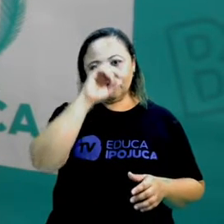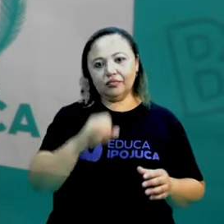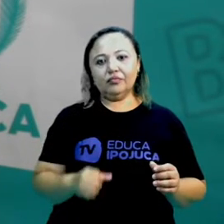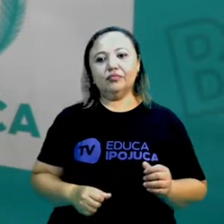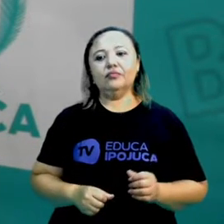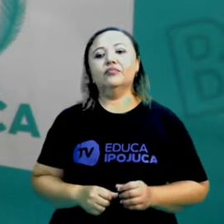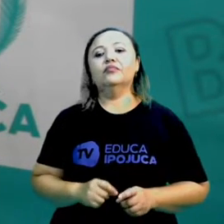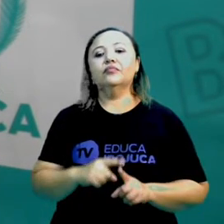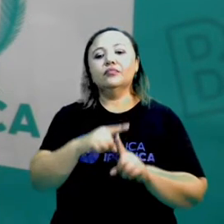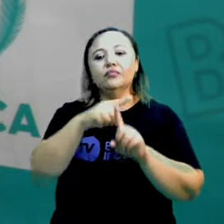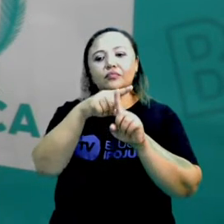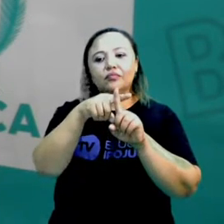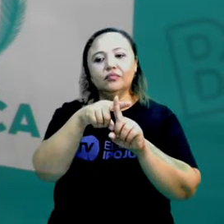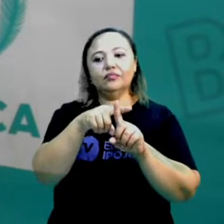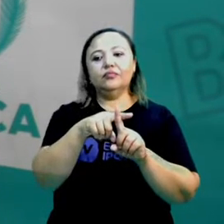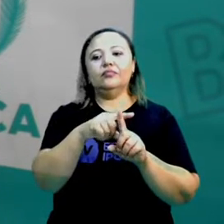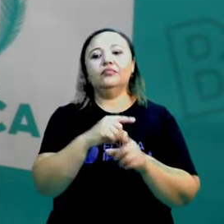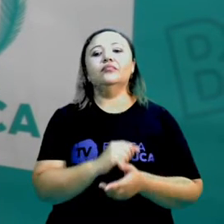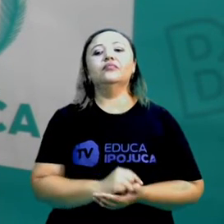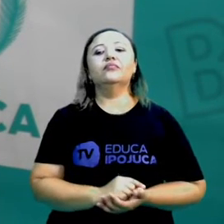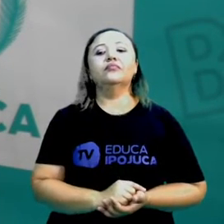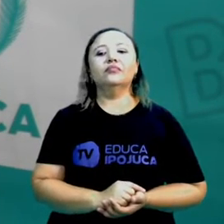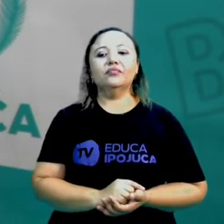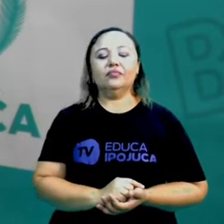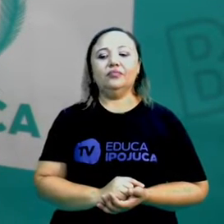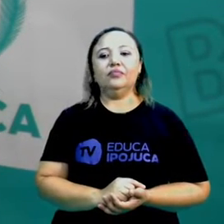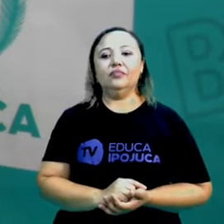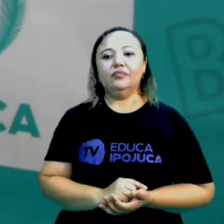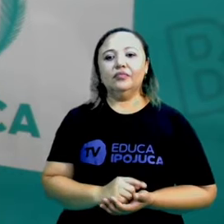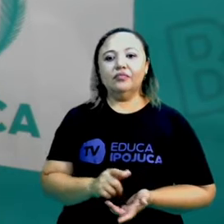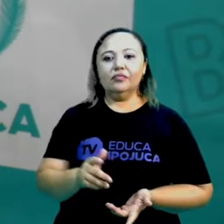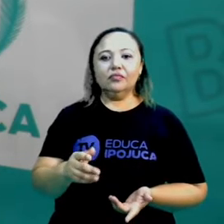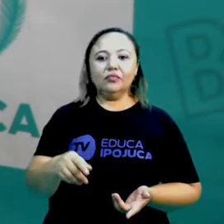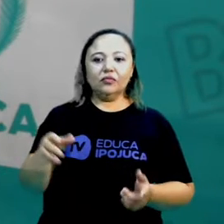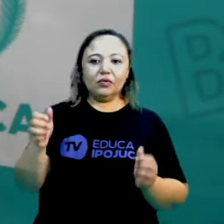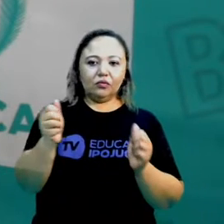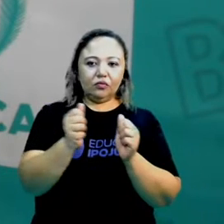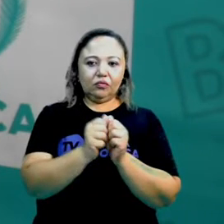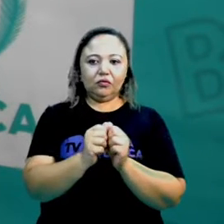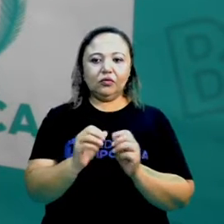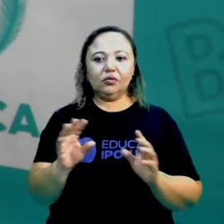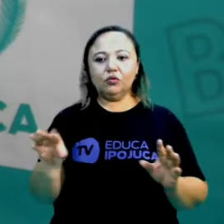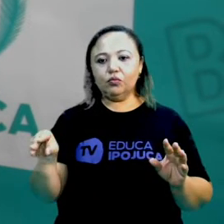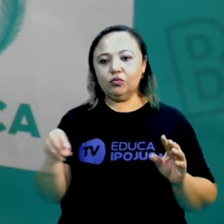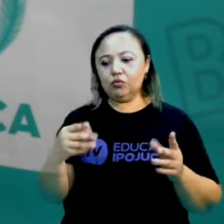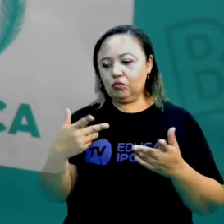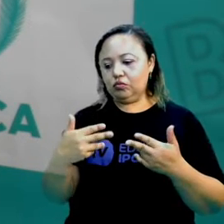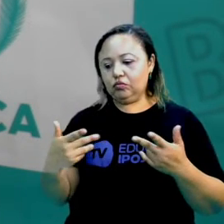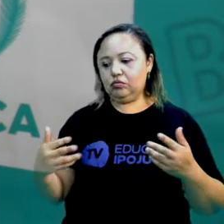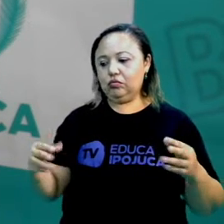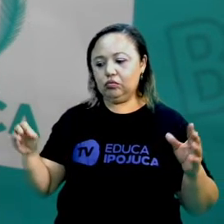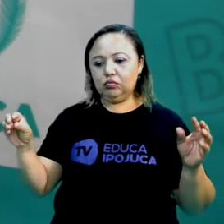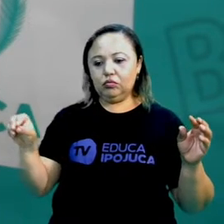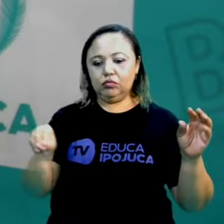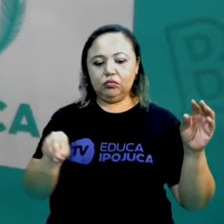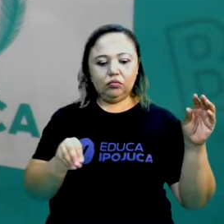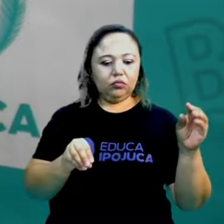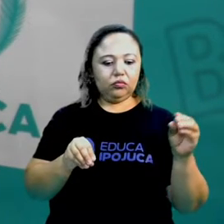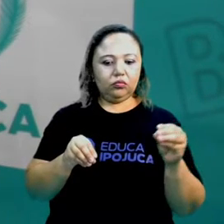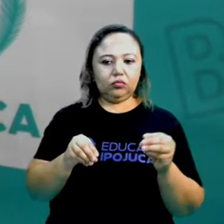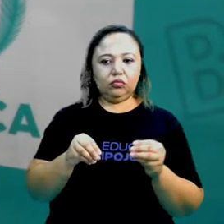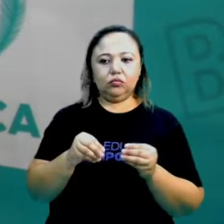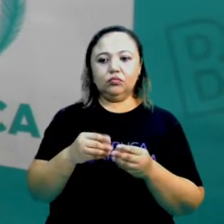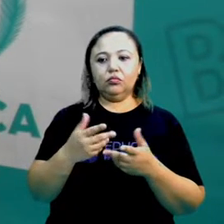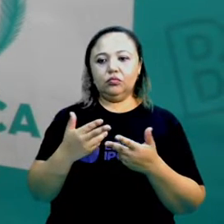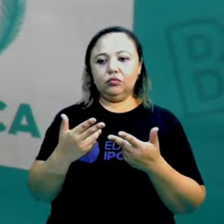de adição, né? A operação de adição. Então, quando juntamos, ele pega uma quantidade